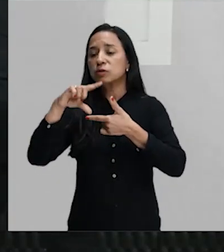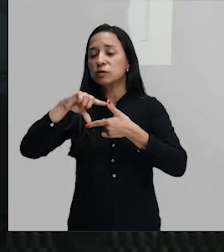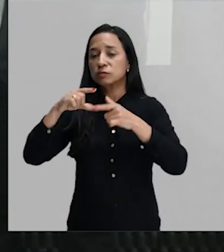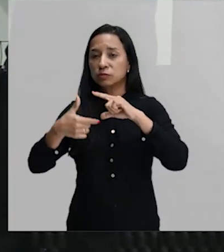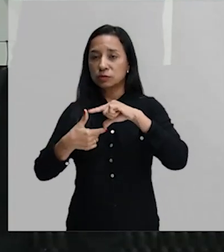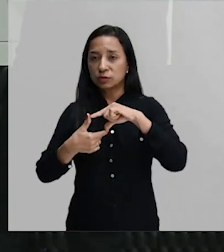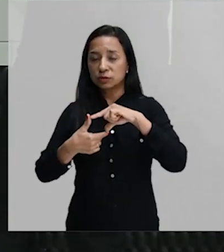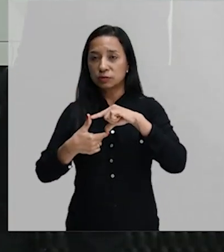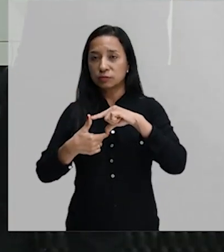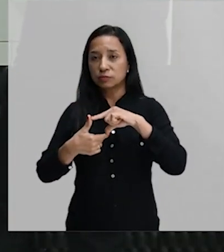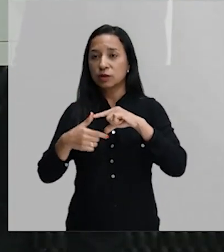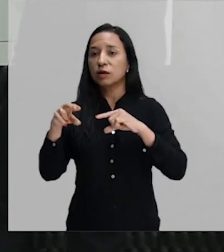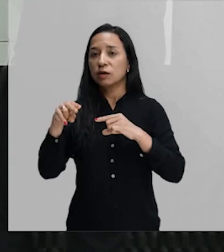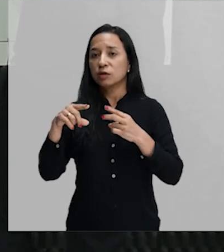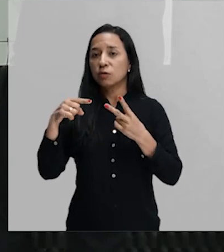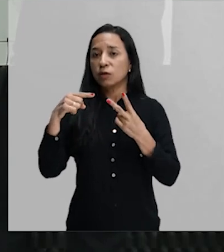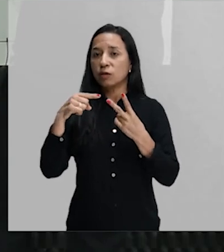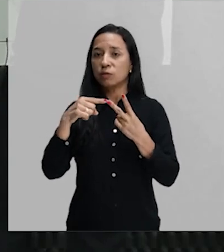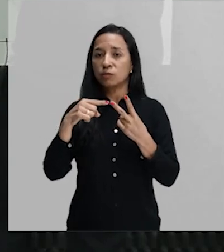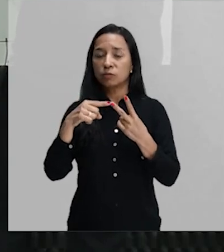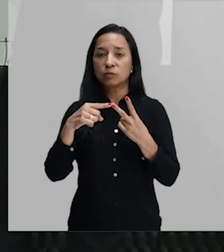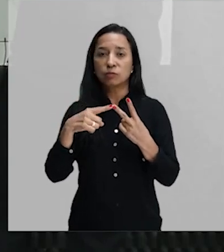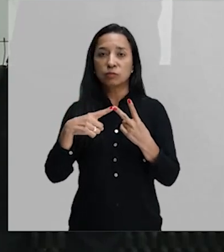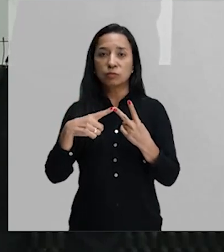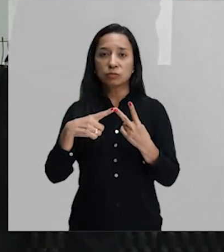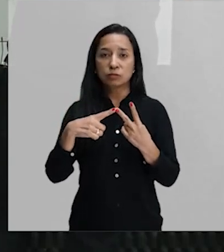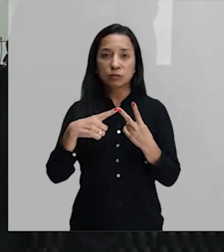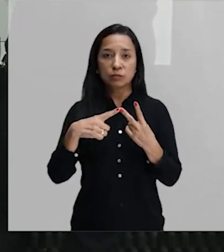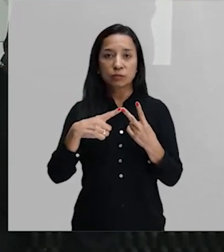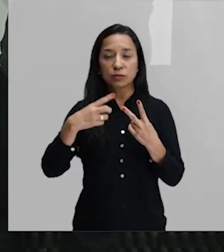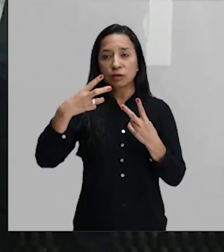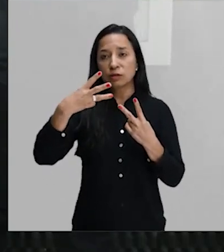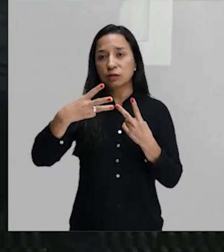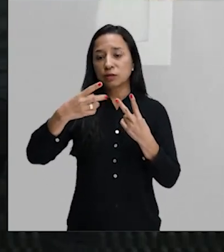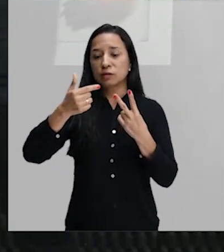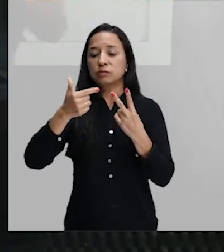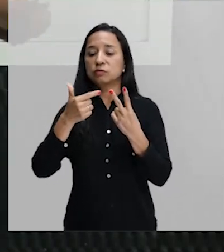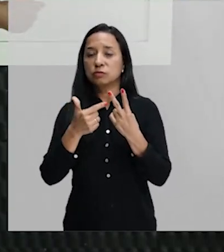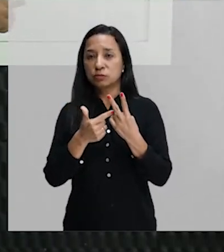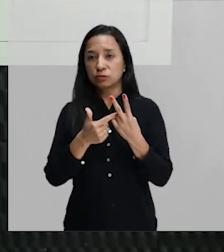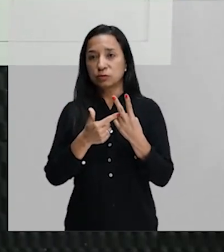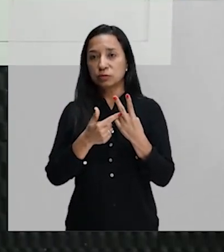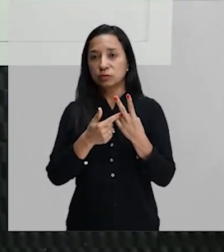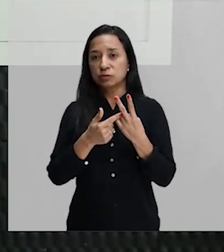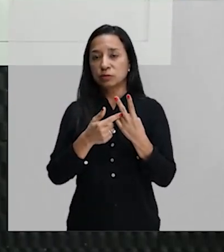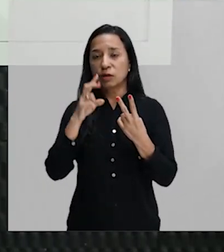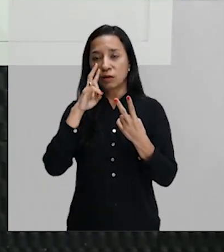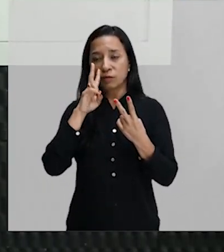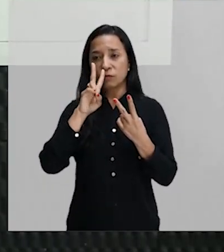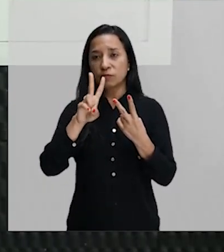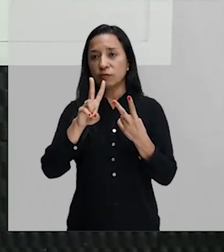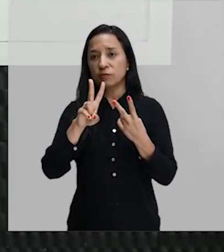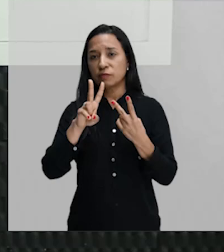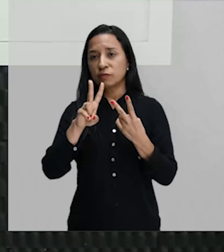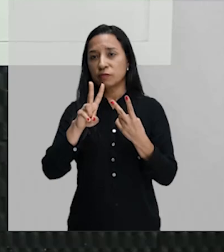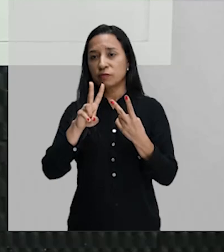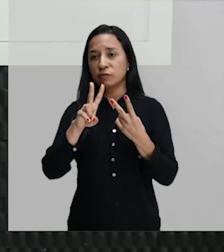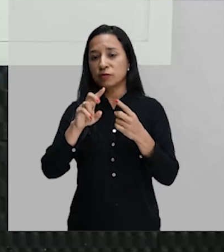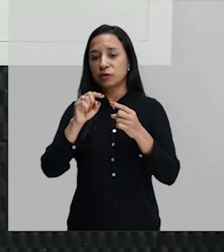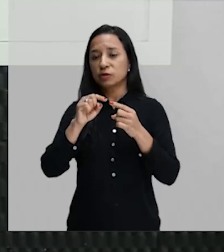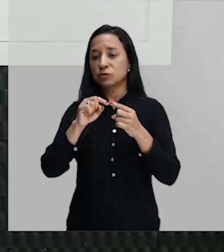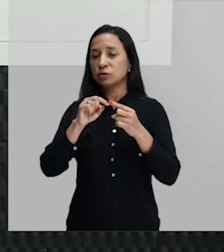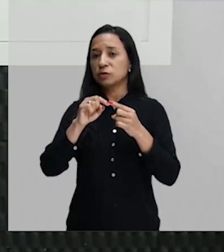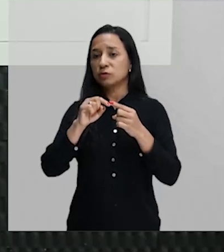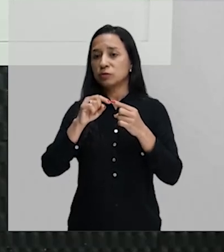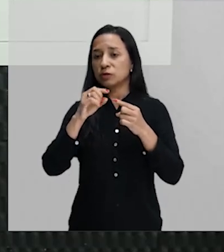raiz de 2 sobre 2. Tá? Então, perceba que eu estou trazendo arcos lá do